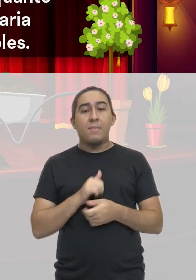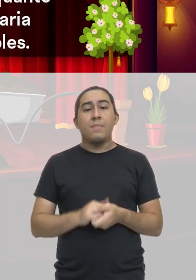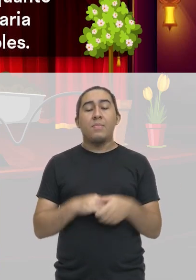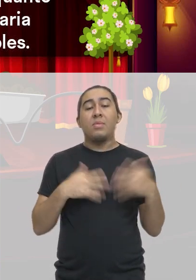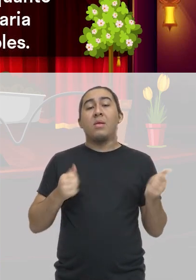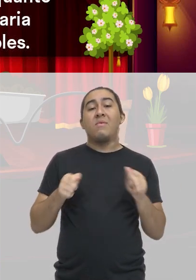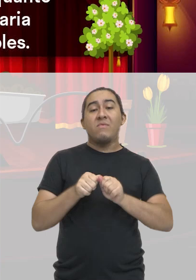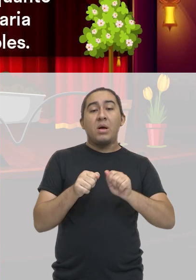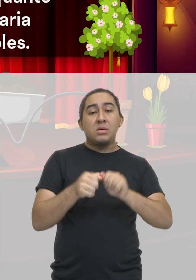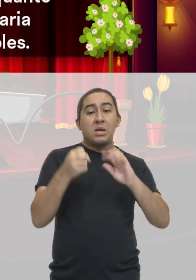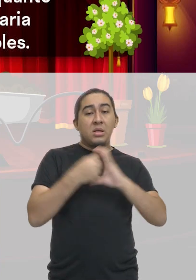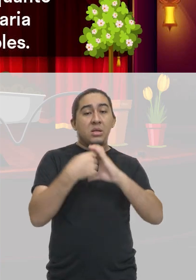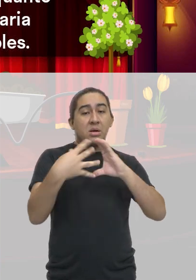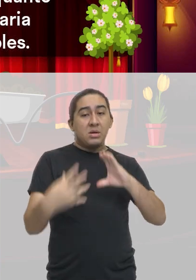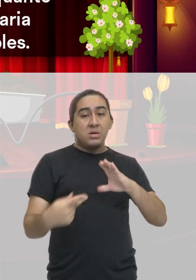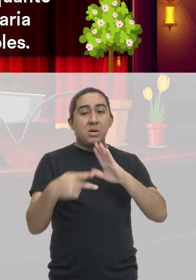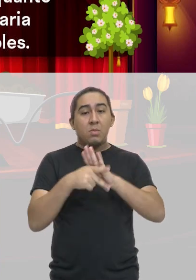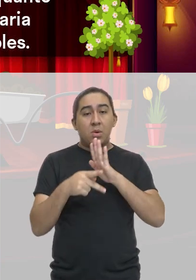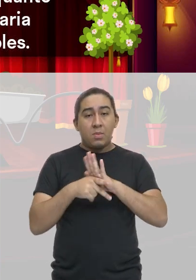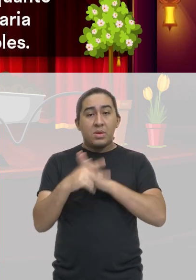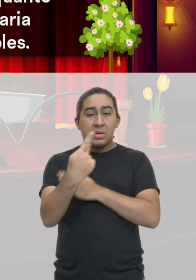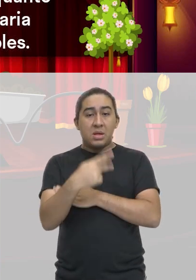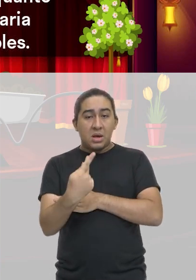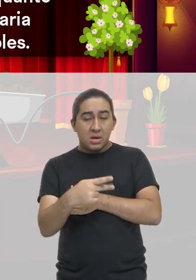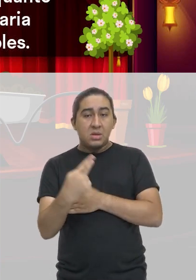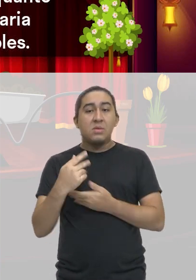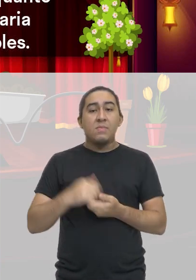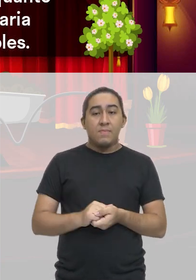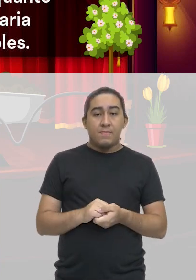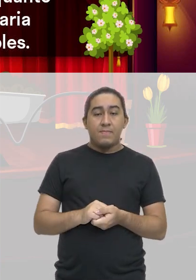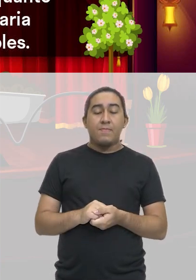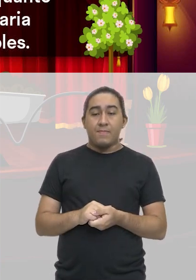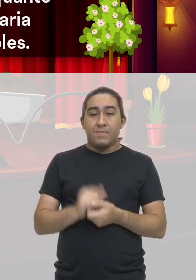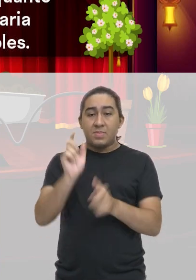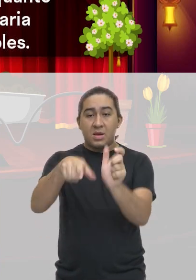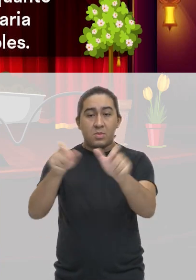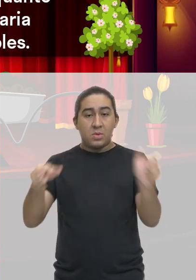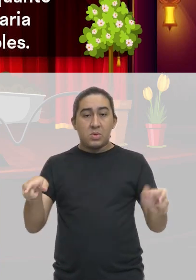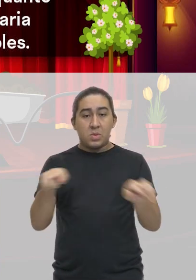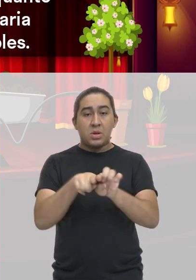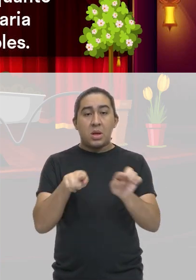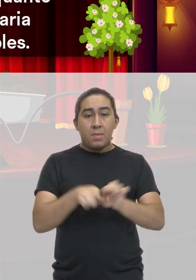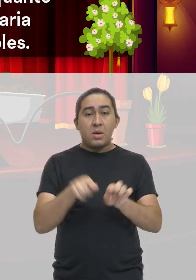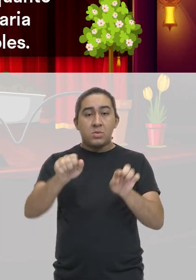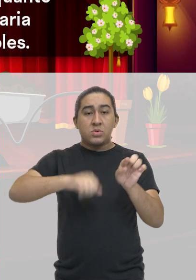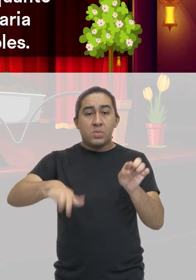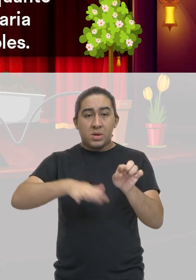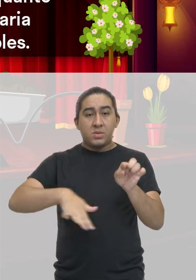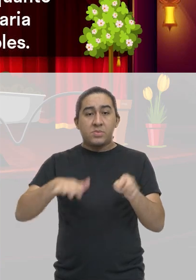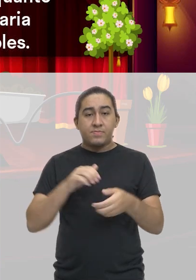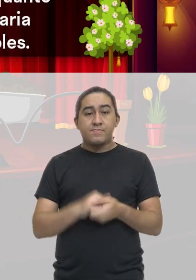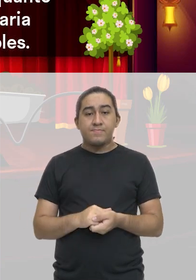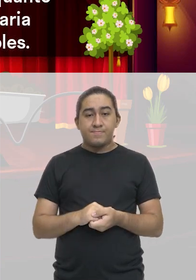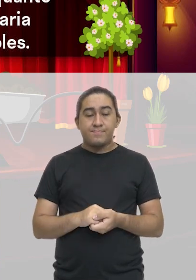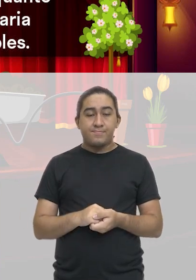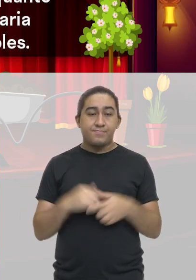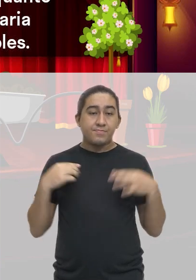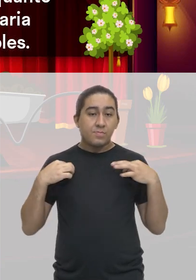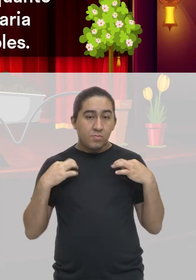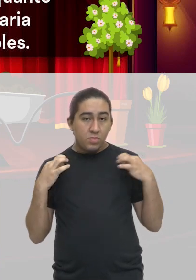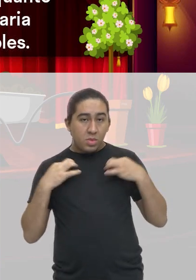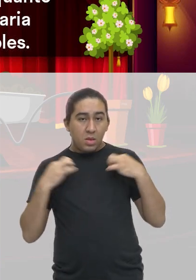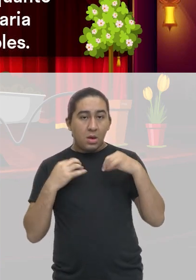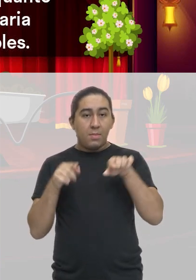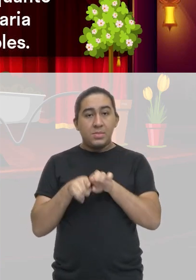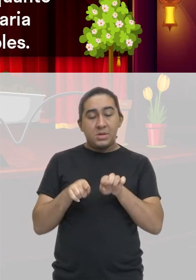a caracterização dos elementos, das pessoas e também do ambiente. As roupas e